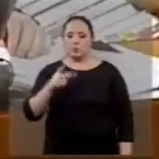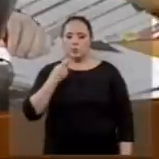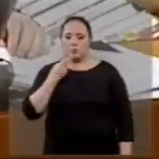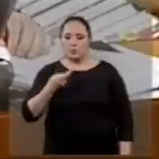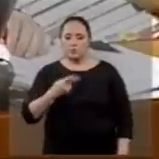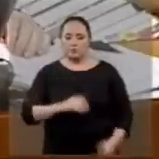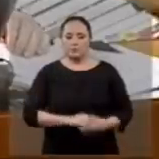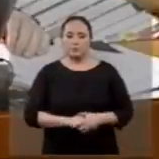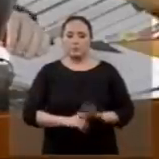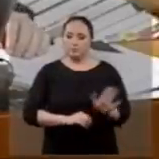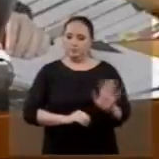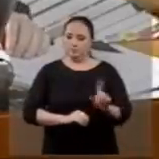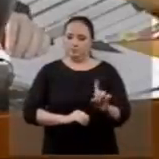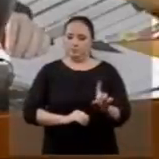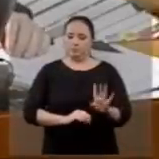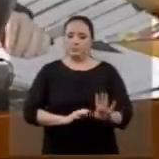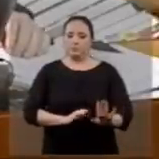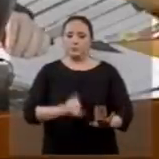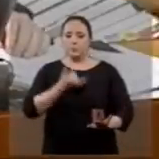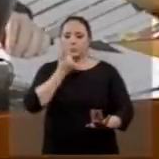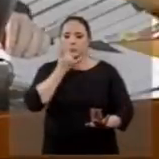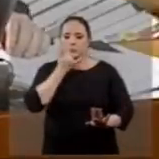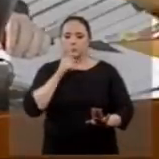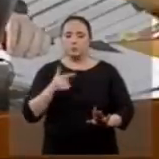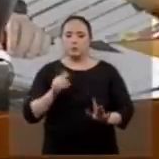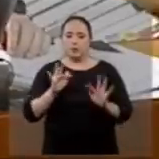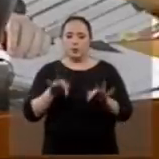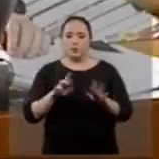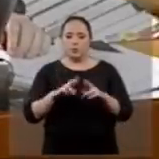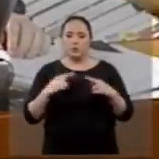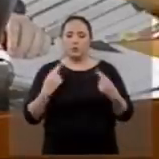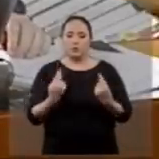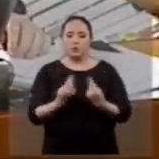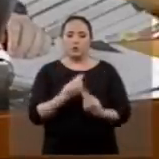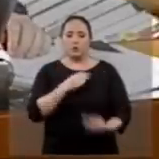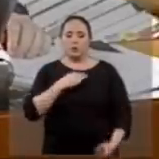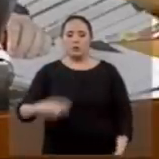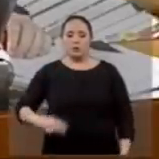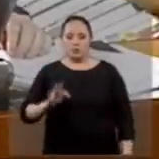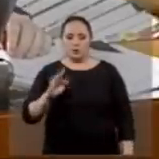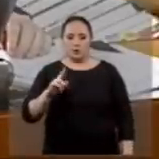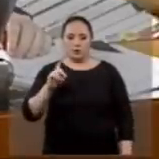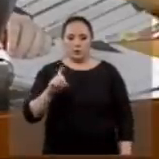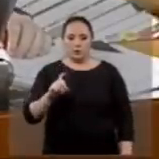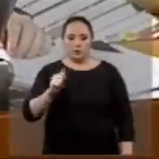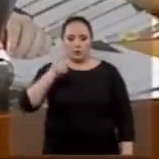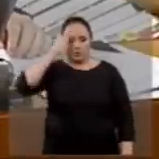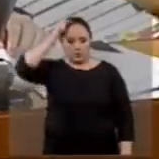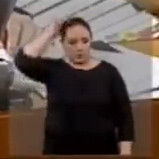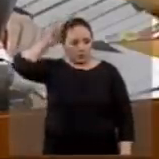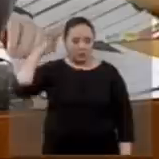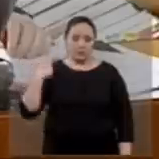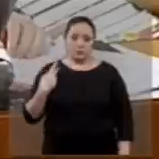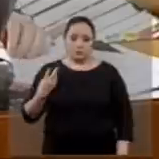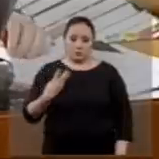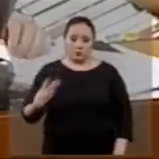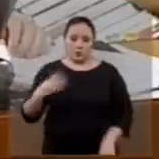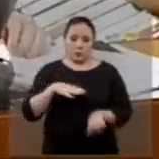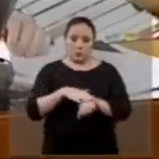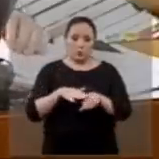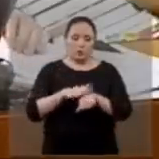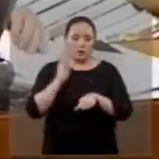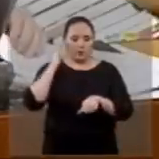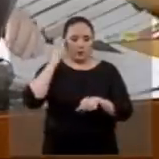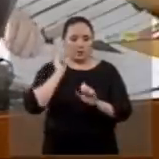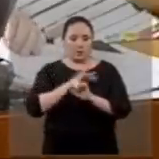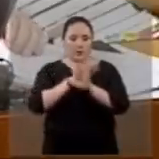eu peço desculpas a Vossa Excelência, mas no final da sessão, o ministro Fux e o ministro Alexandre Moraes e eu conversávamos para entender um